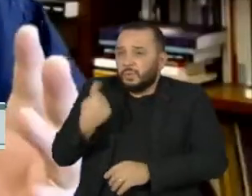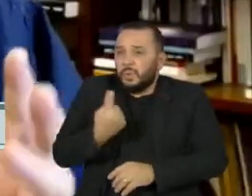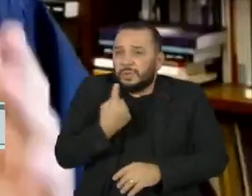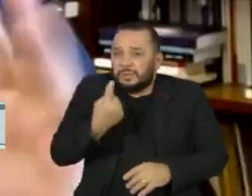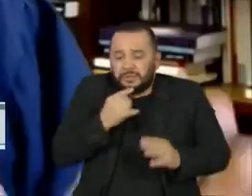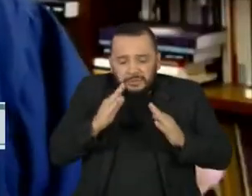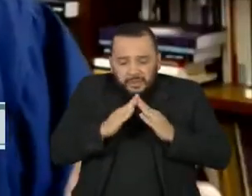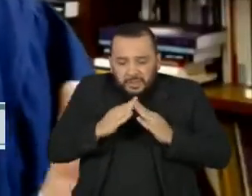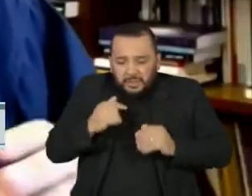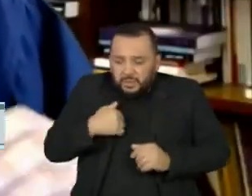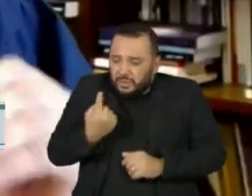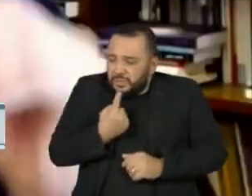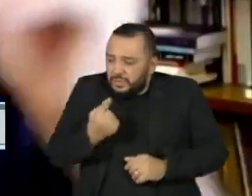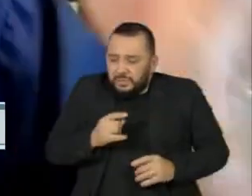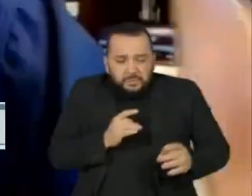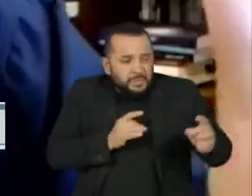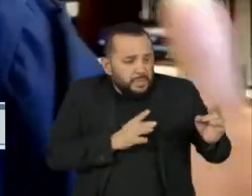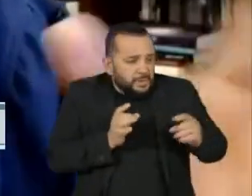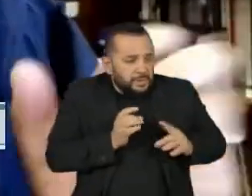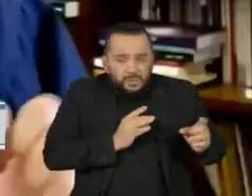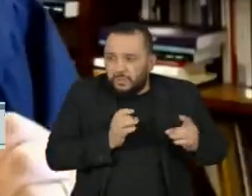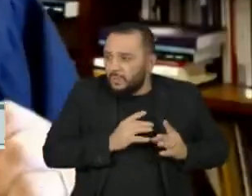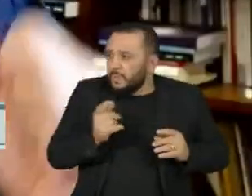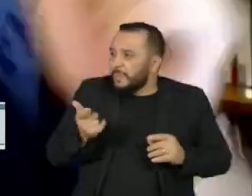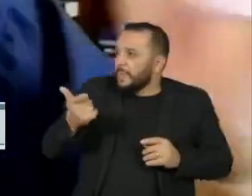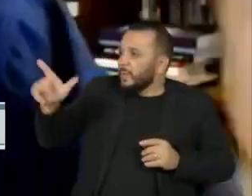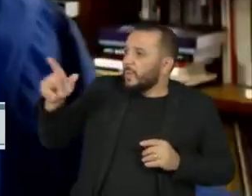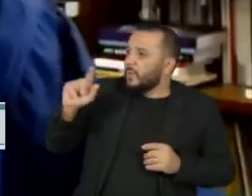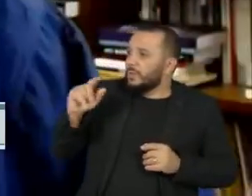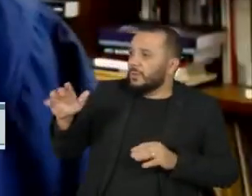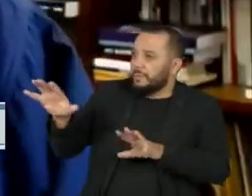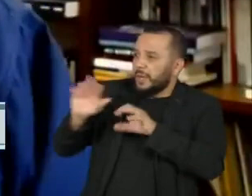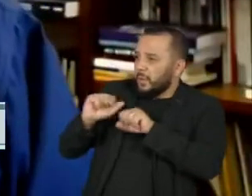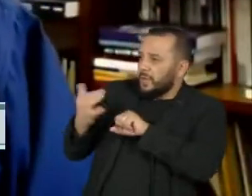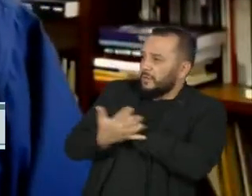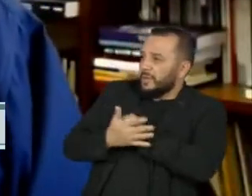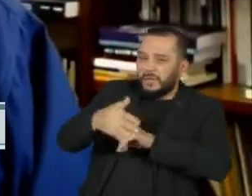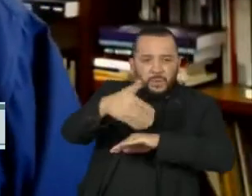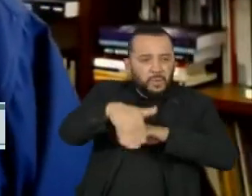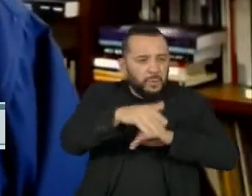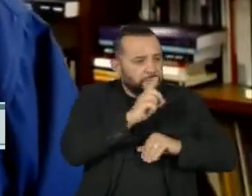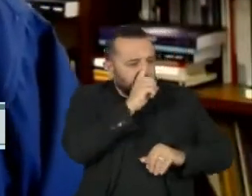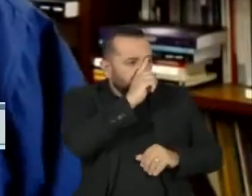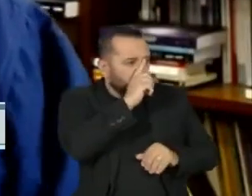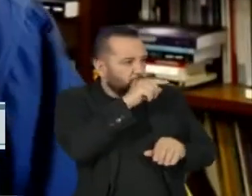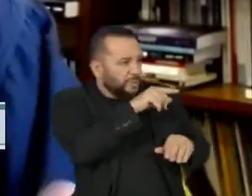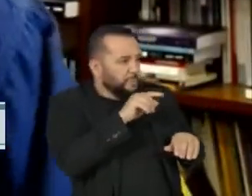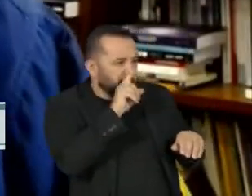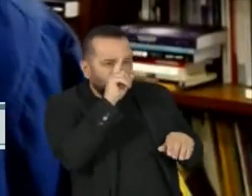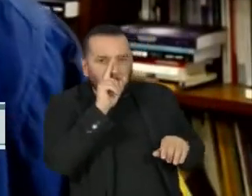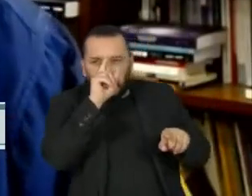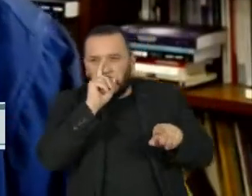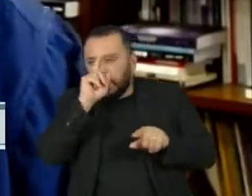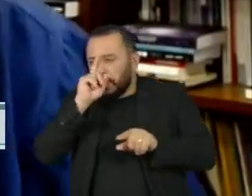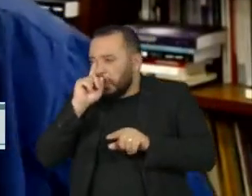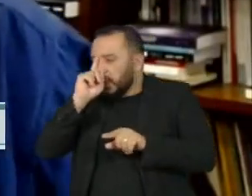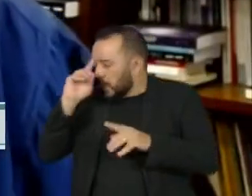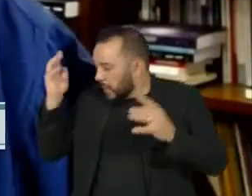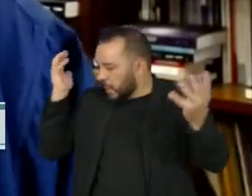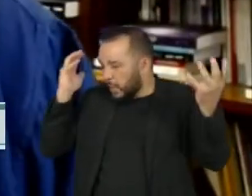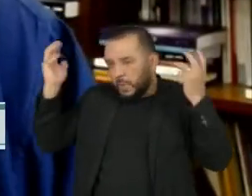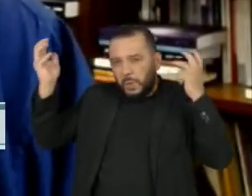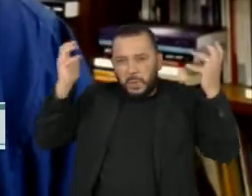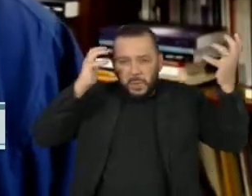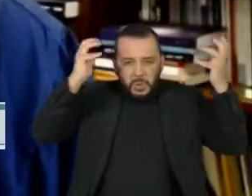sentimento social de medo, de que o outro é perigoso, de que a rua é um espaço perigoso. Mas também a gente pode